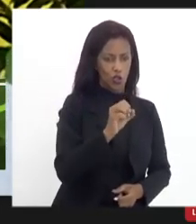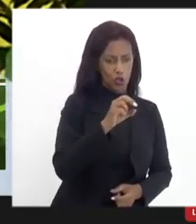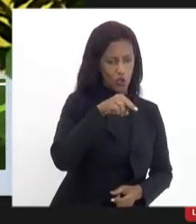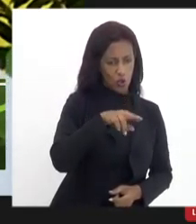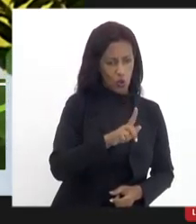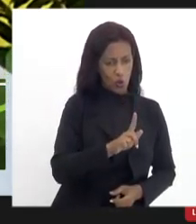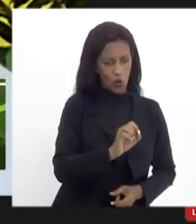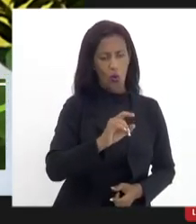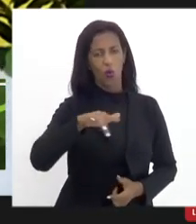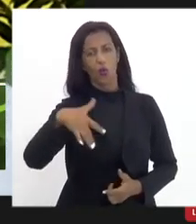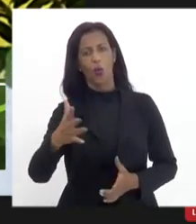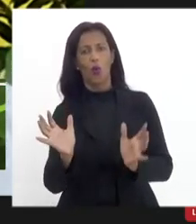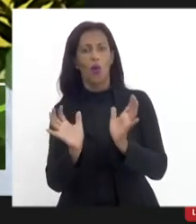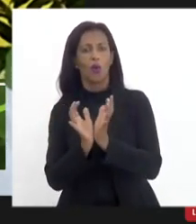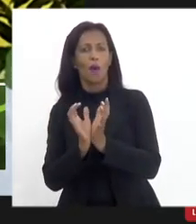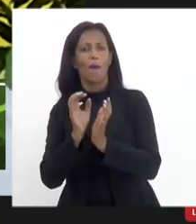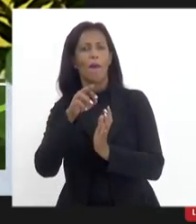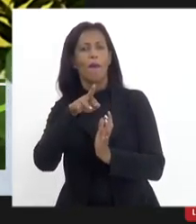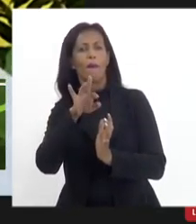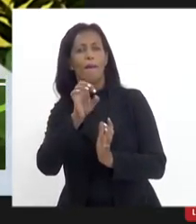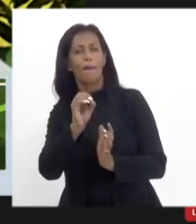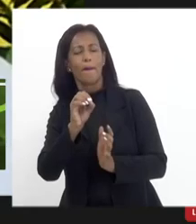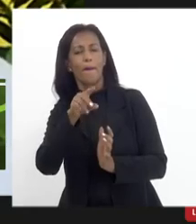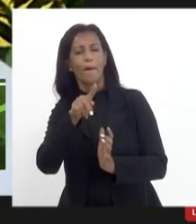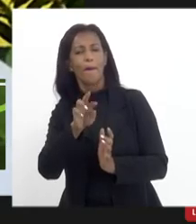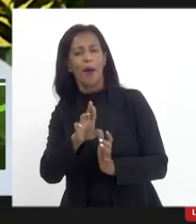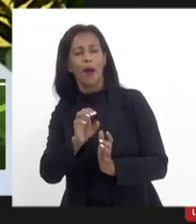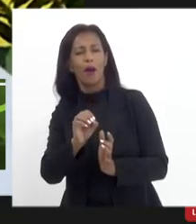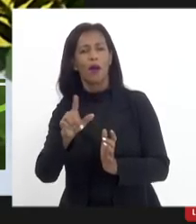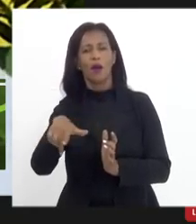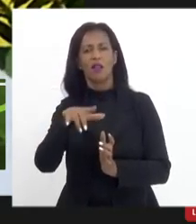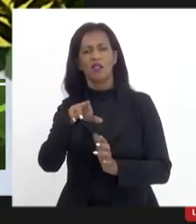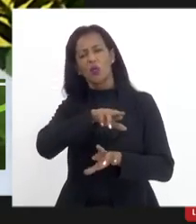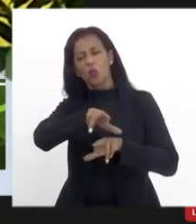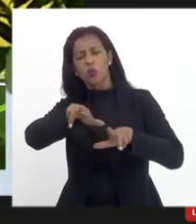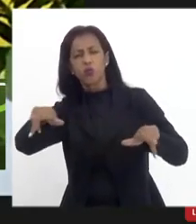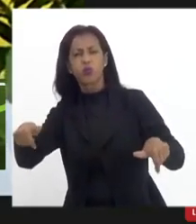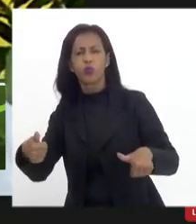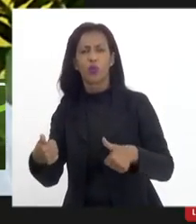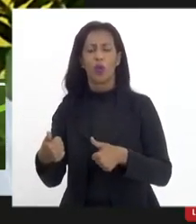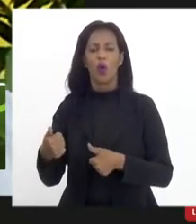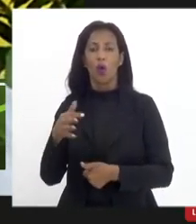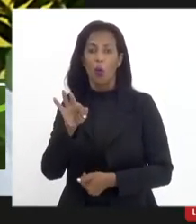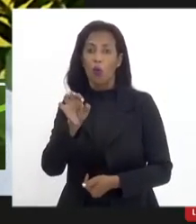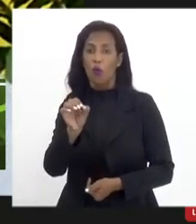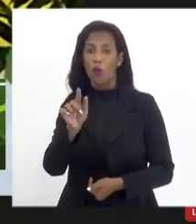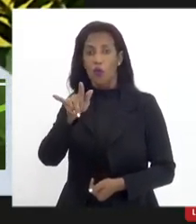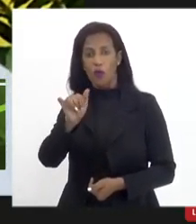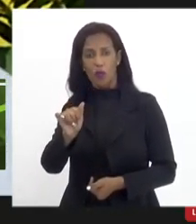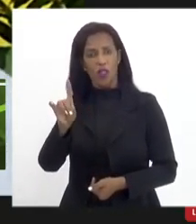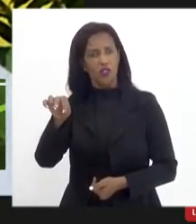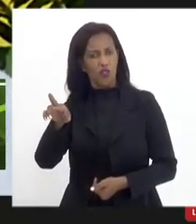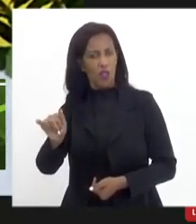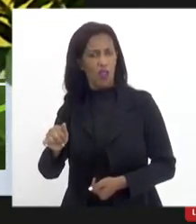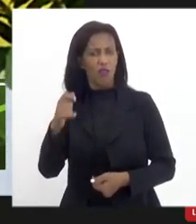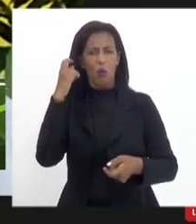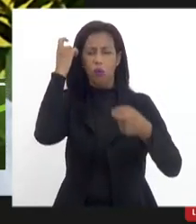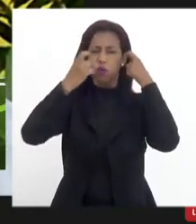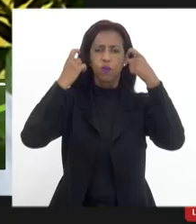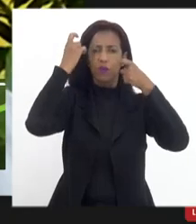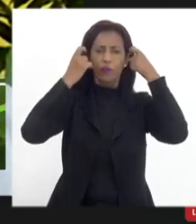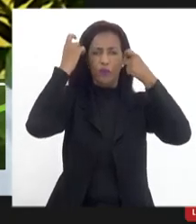seja ele de Mineiro Pau, seja ele das demais expressões, como Folia de Reis, não está preocupado na